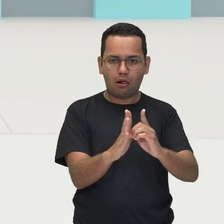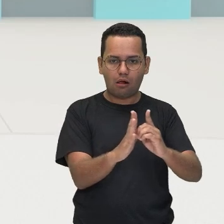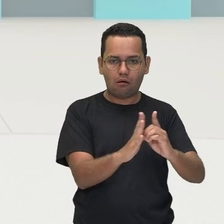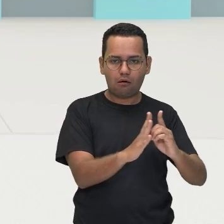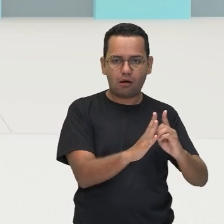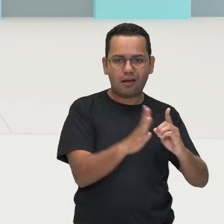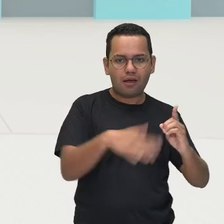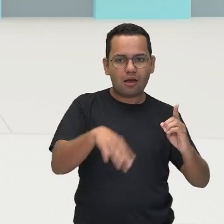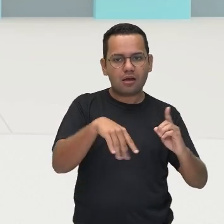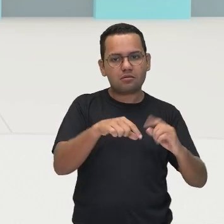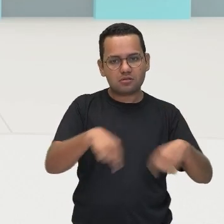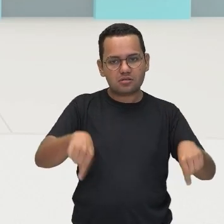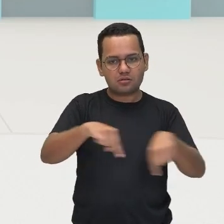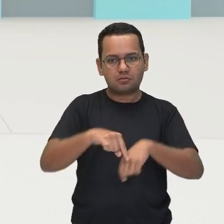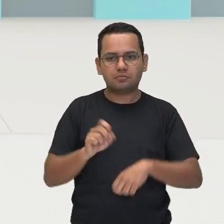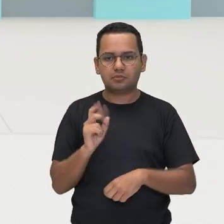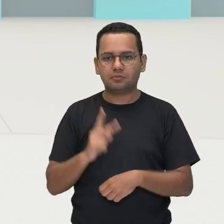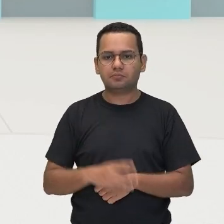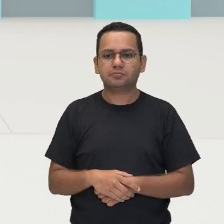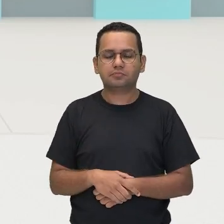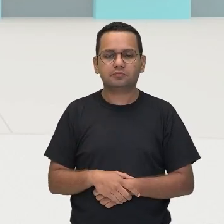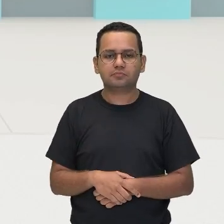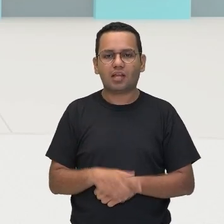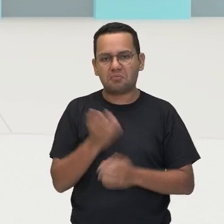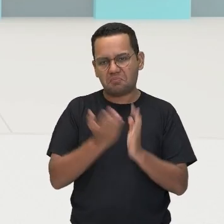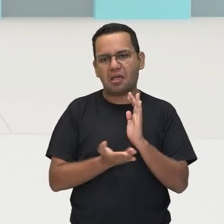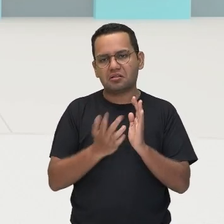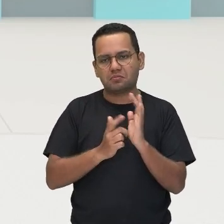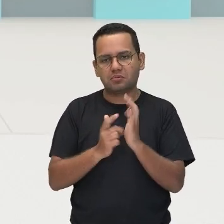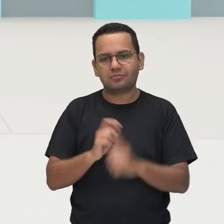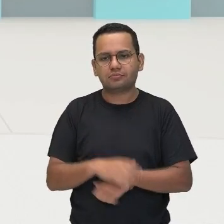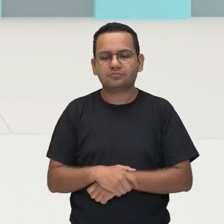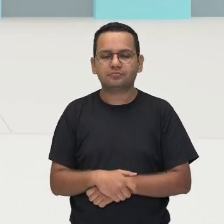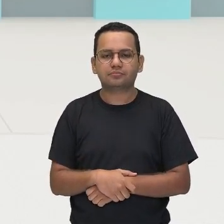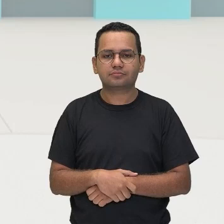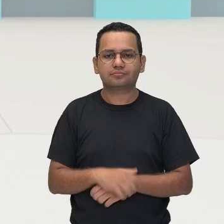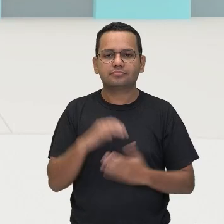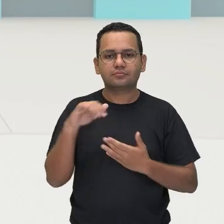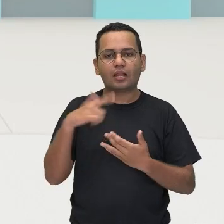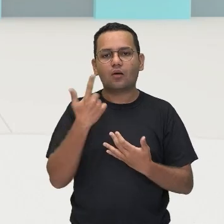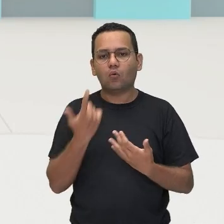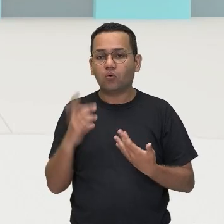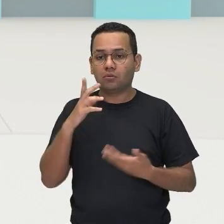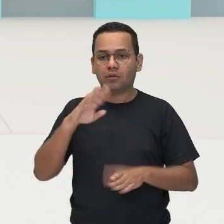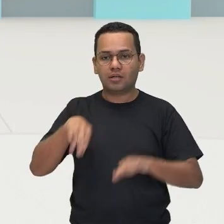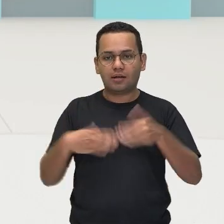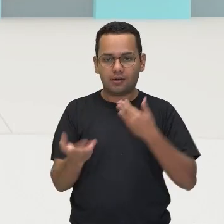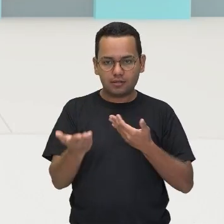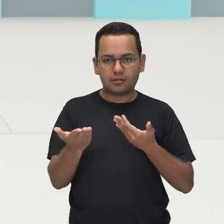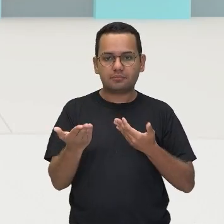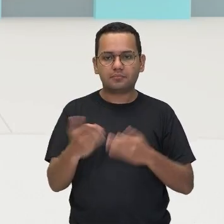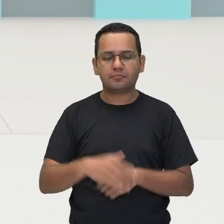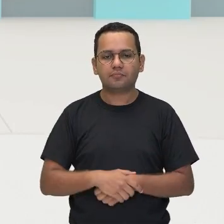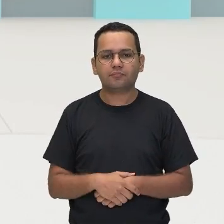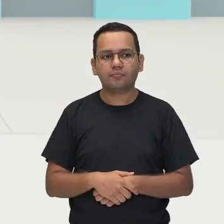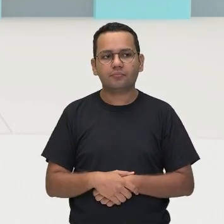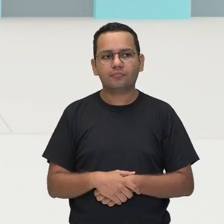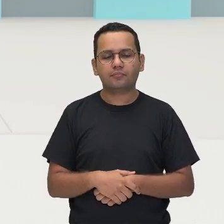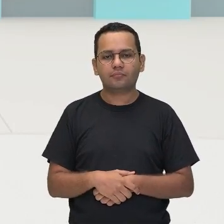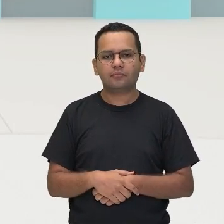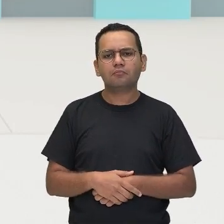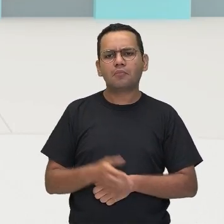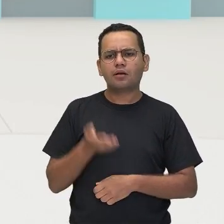Círculo ainda continuando aqui nós vamos falar sobre o katê que ele tem como objetivo né